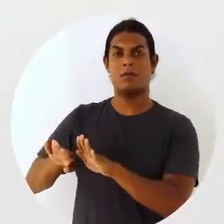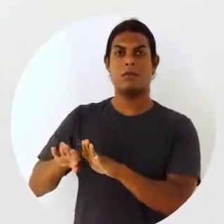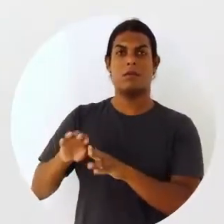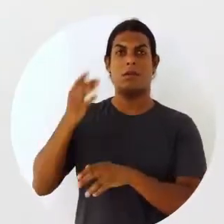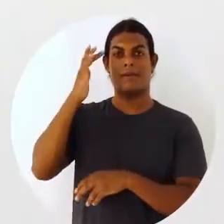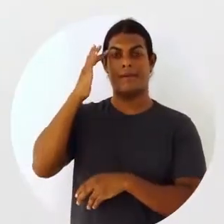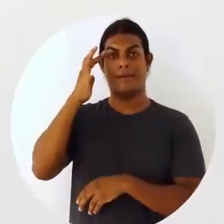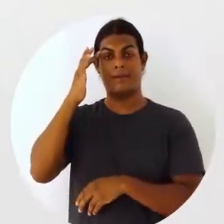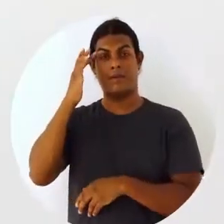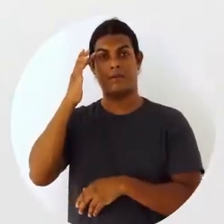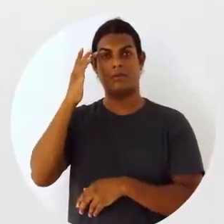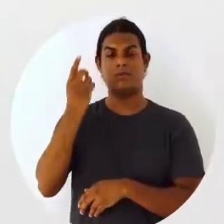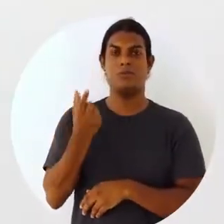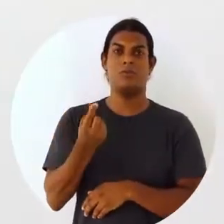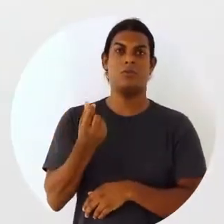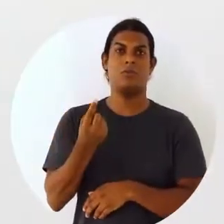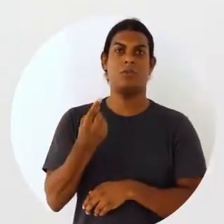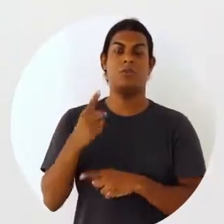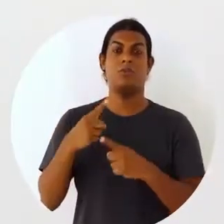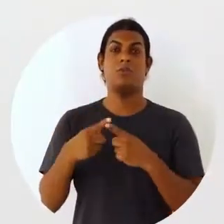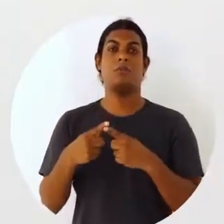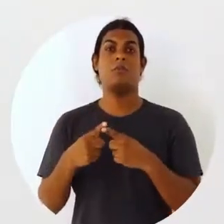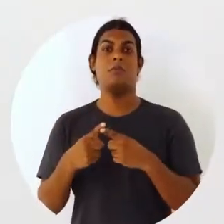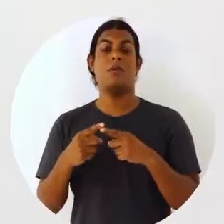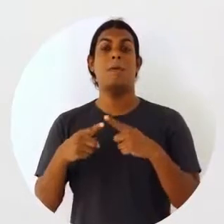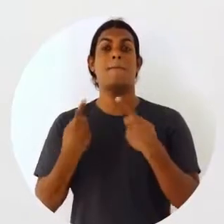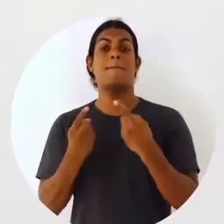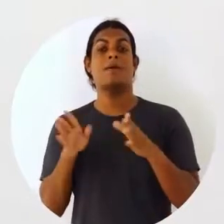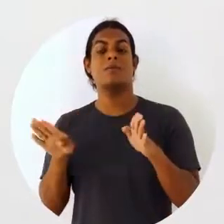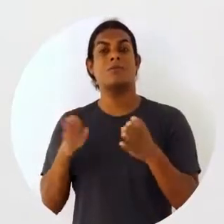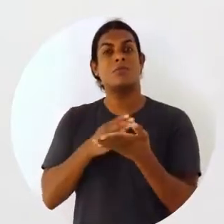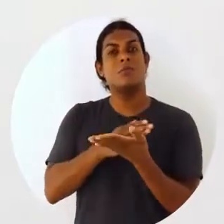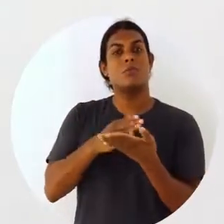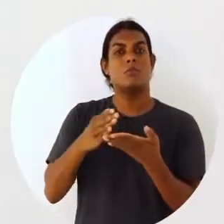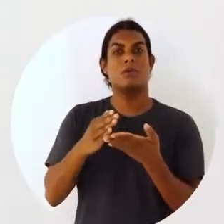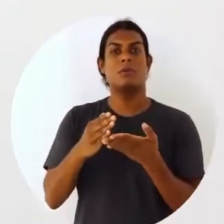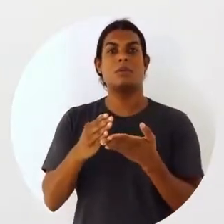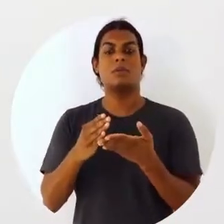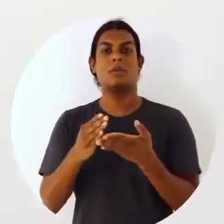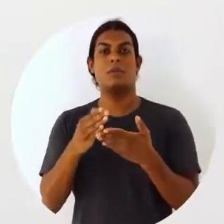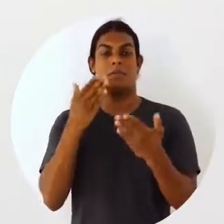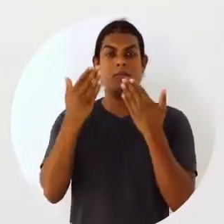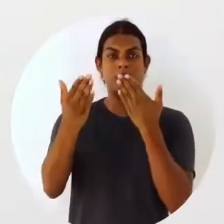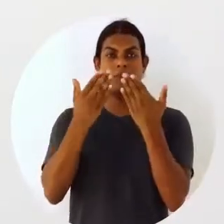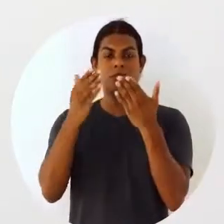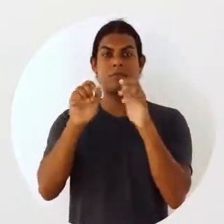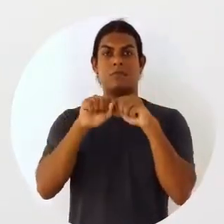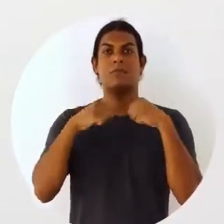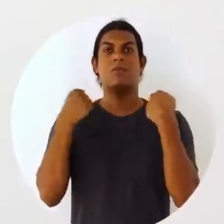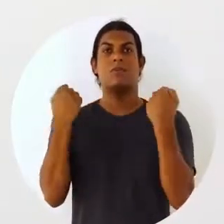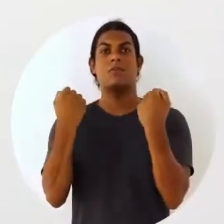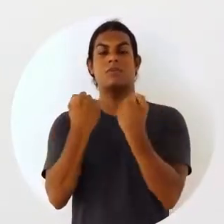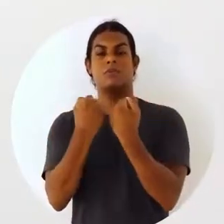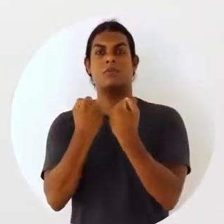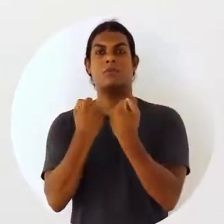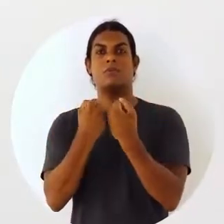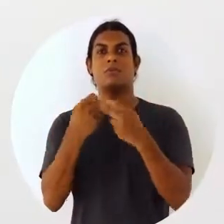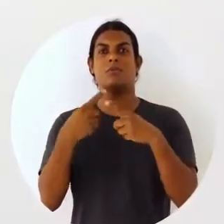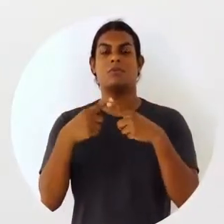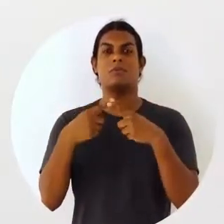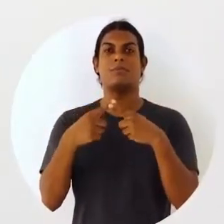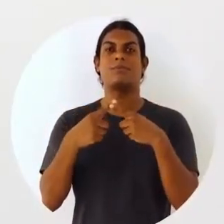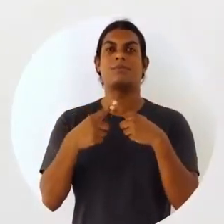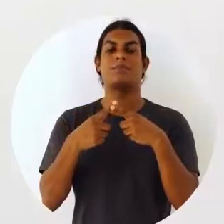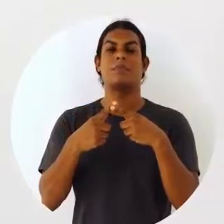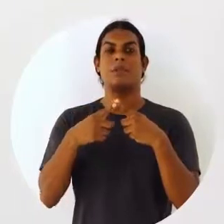incentivos psicossociais, ou seja, eu tenho que relacionar e promover incentivos que de fato façam com que os indivíduos se sintam cada vez mais aceitos dentro do